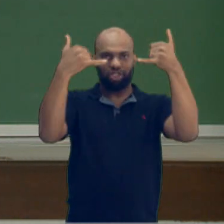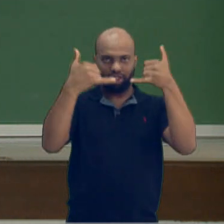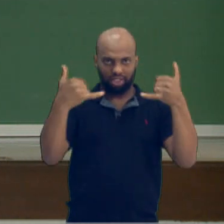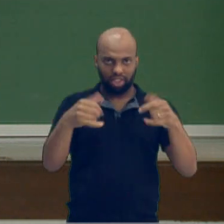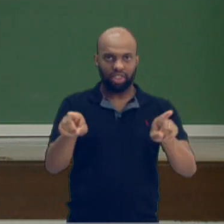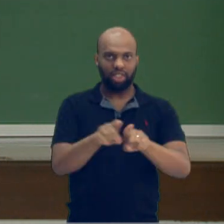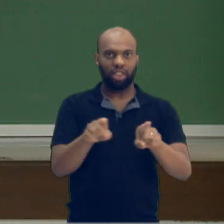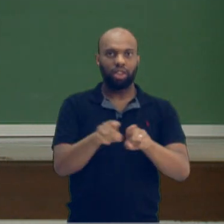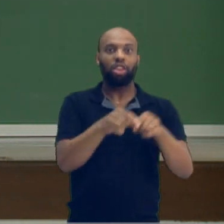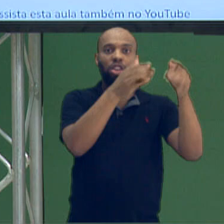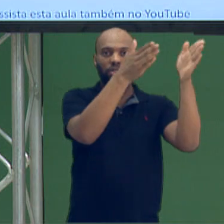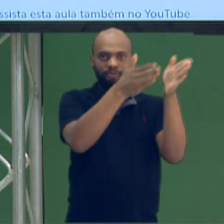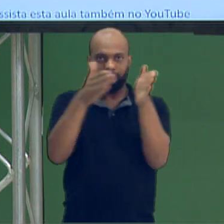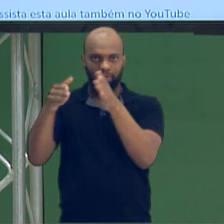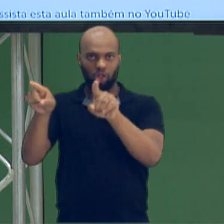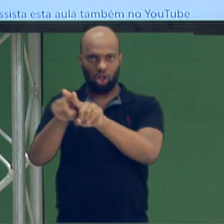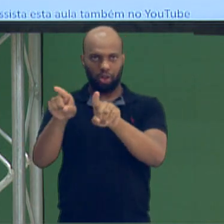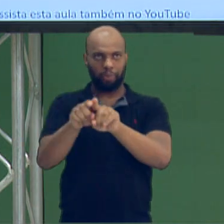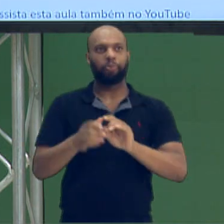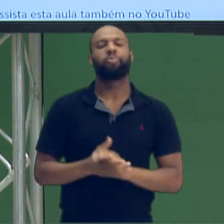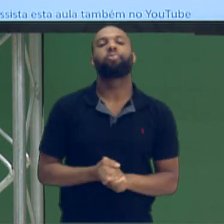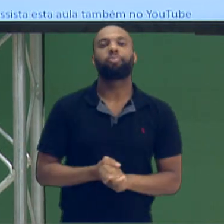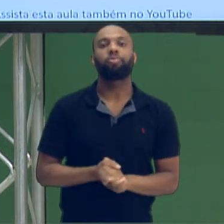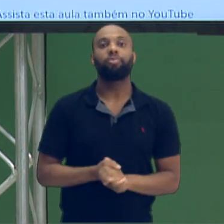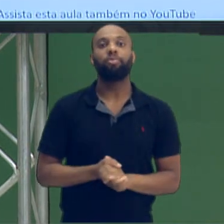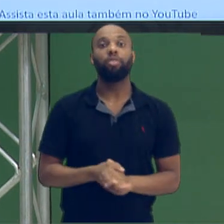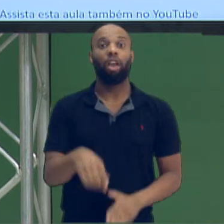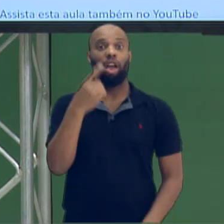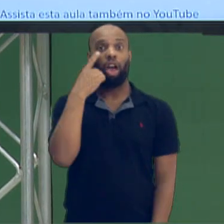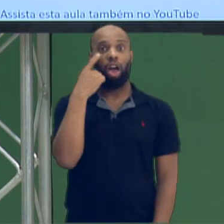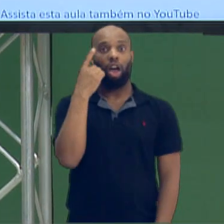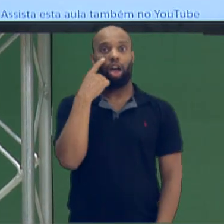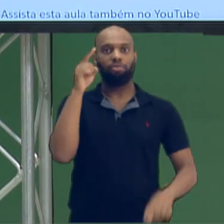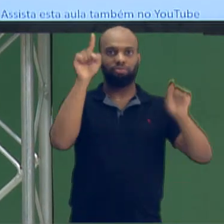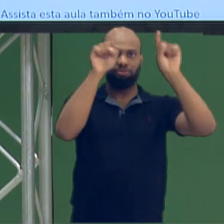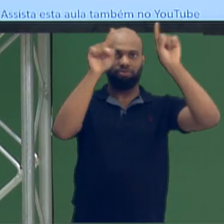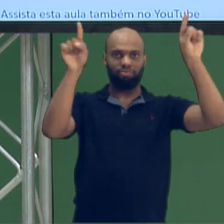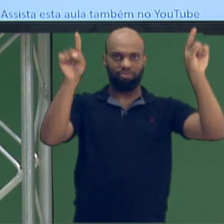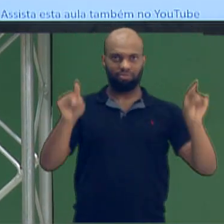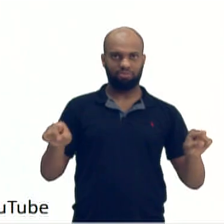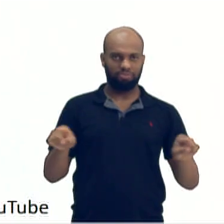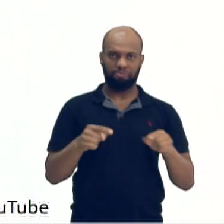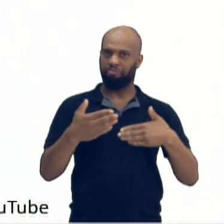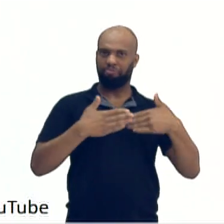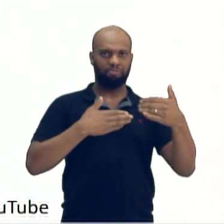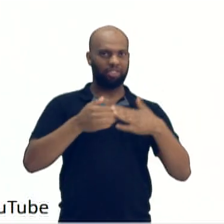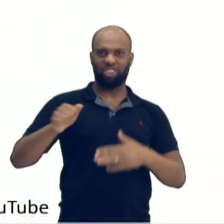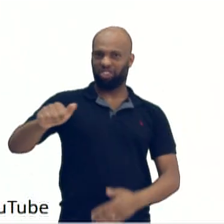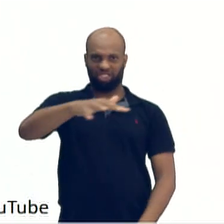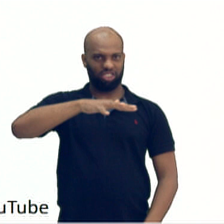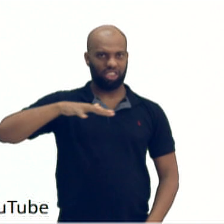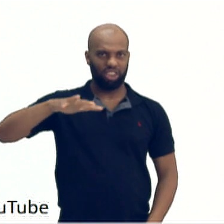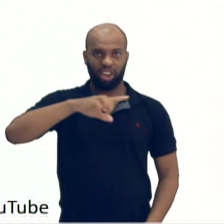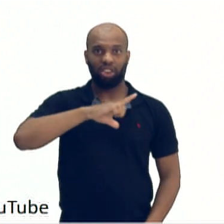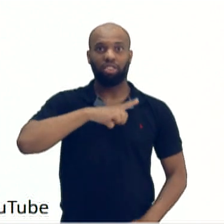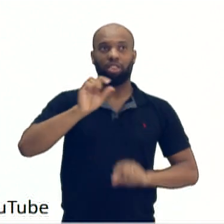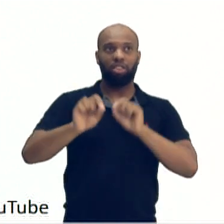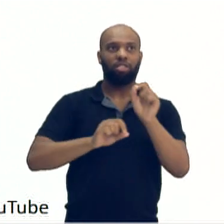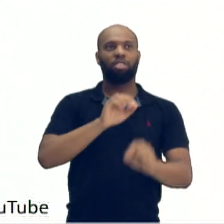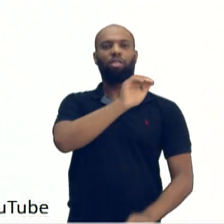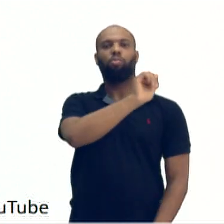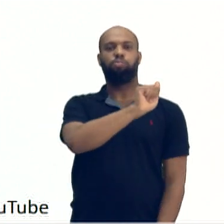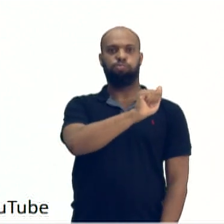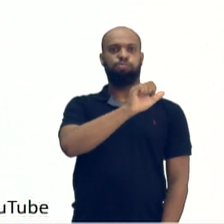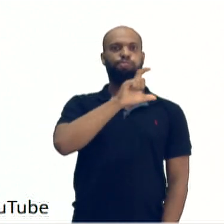na coluna, tá? Aqui, então, nós temos uma matriz genérica, né? Ela está determinada aqui como matriz